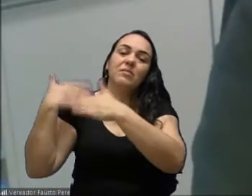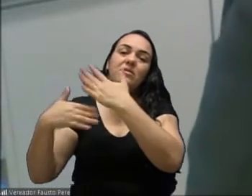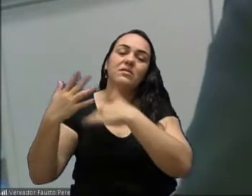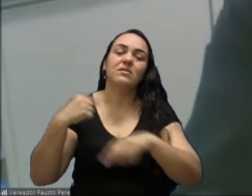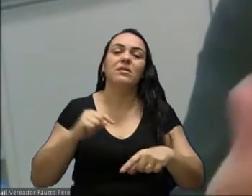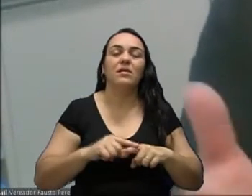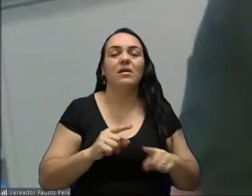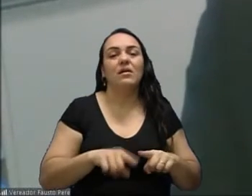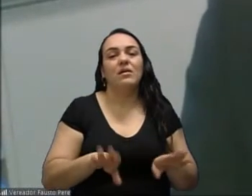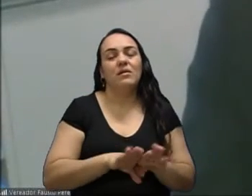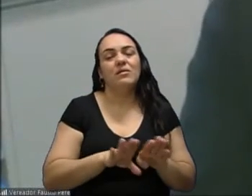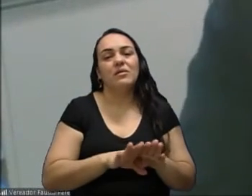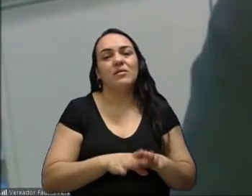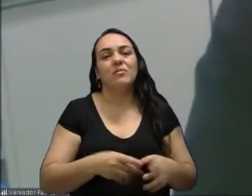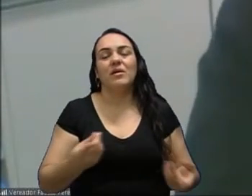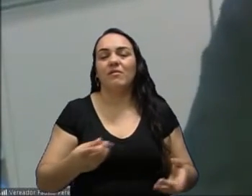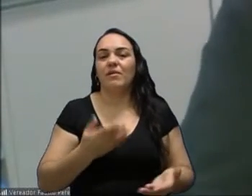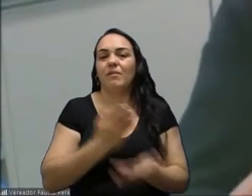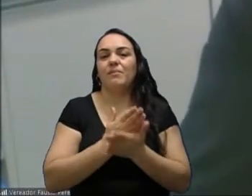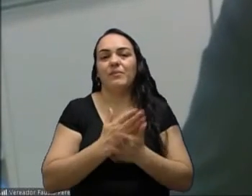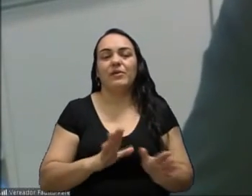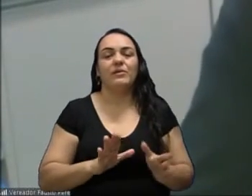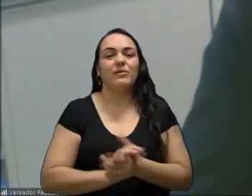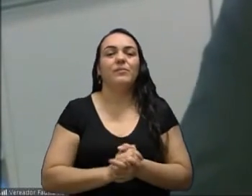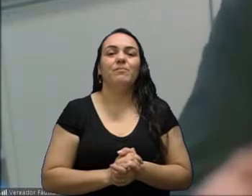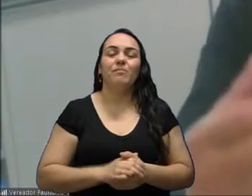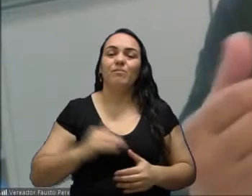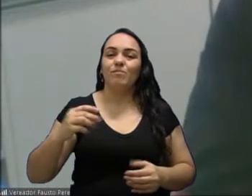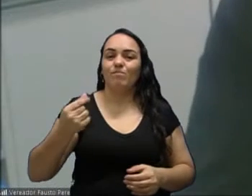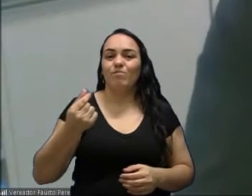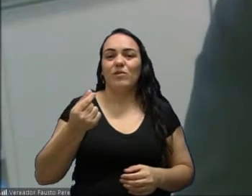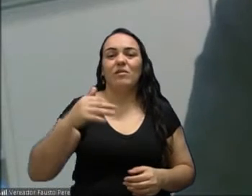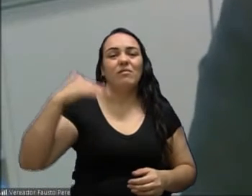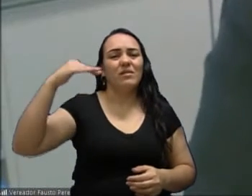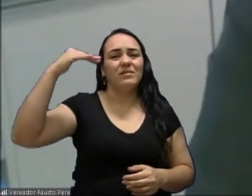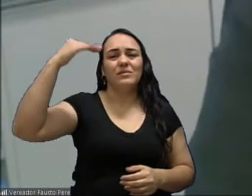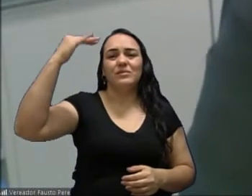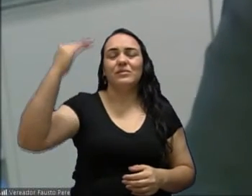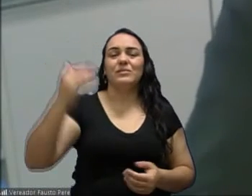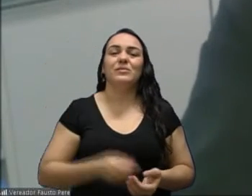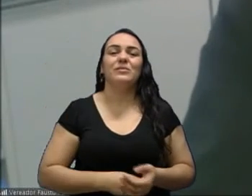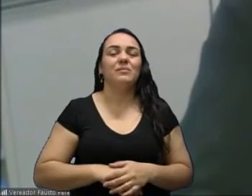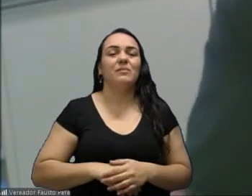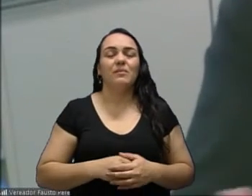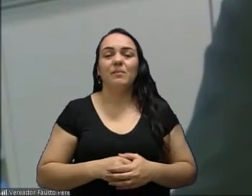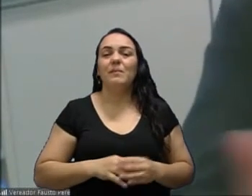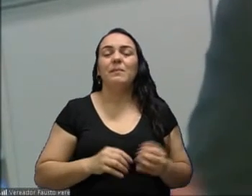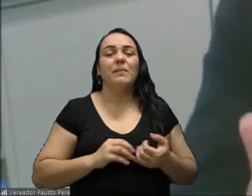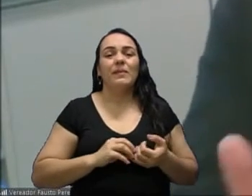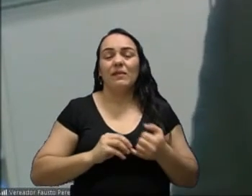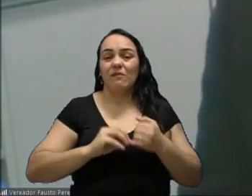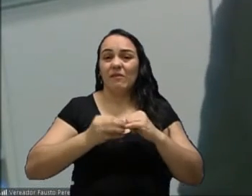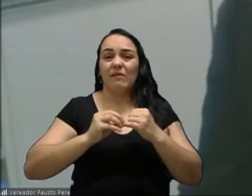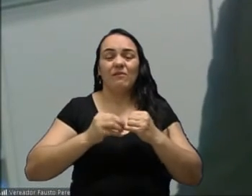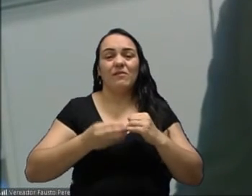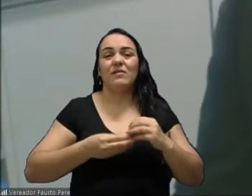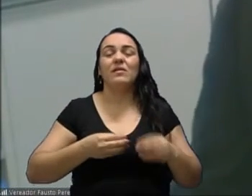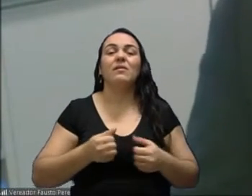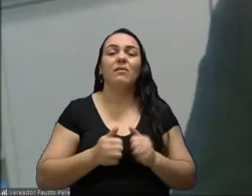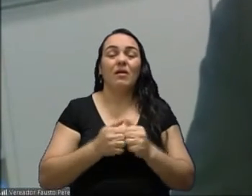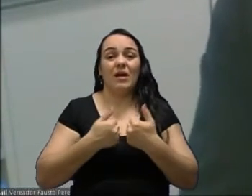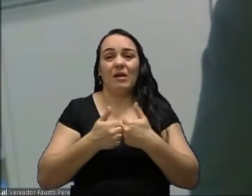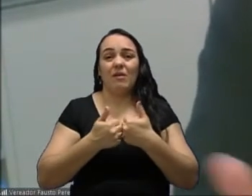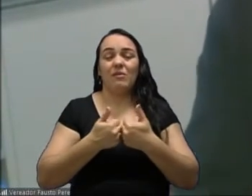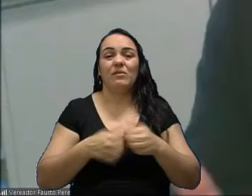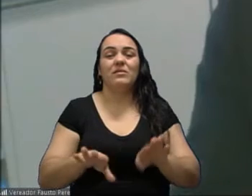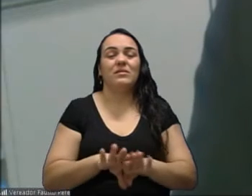a licitação o pregão eletrônico foi suspenso porque aumentou valores de alguns gêneros alimentícios agora a prefeitura tem que tomar providência o mais rápido possível